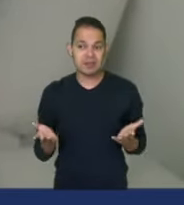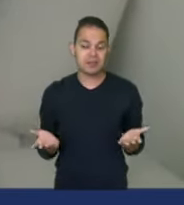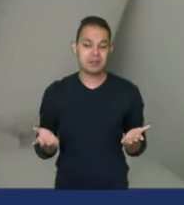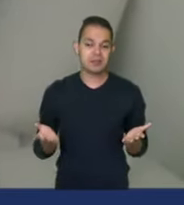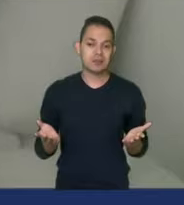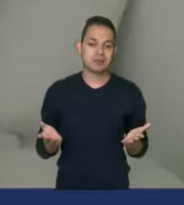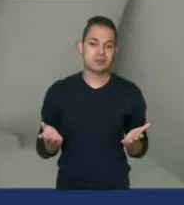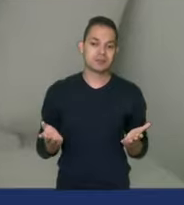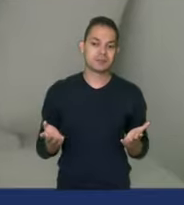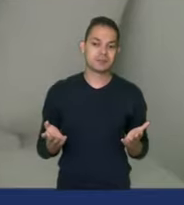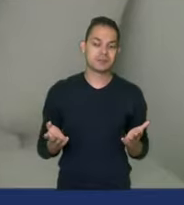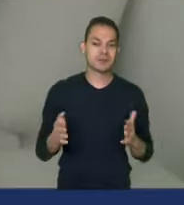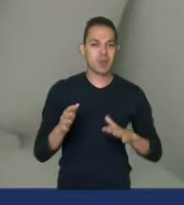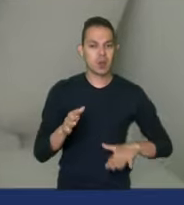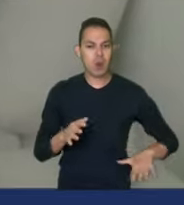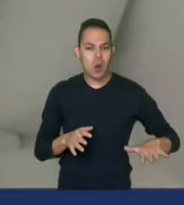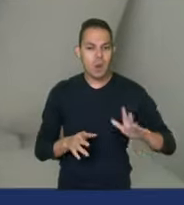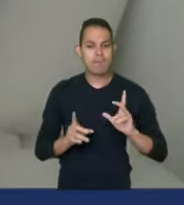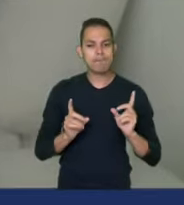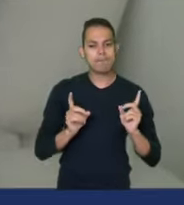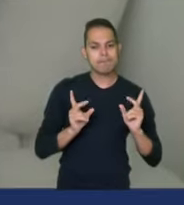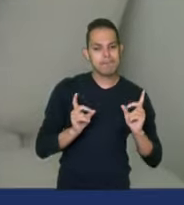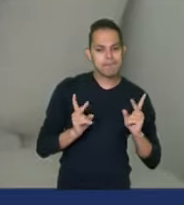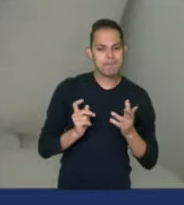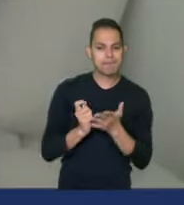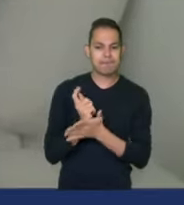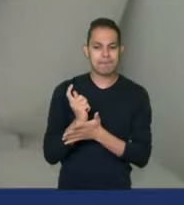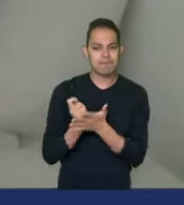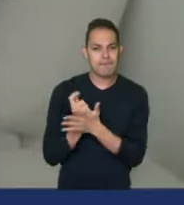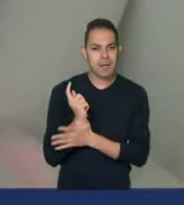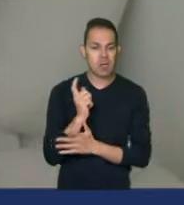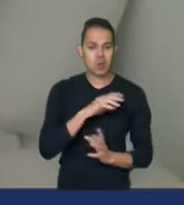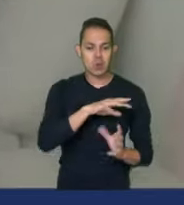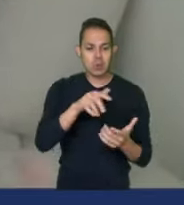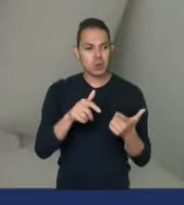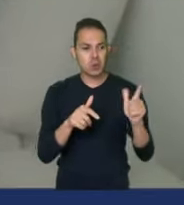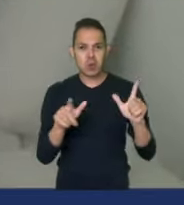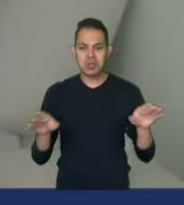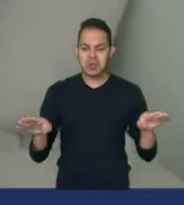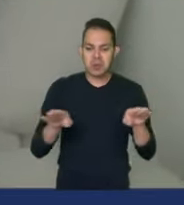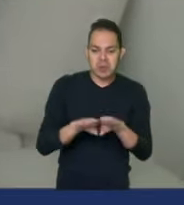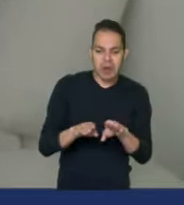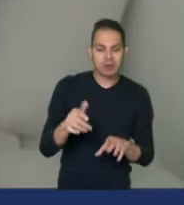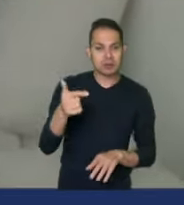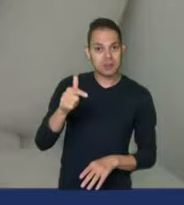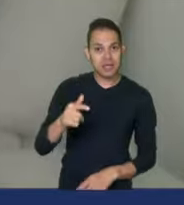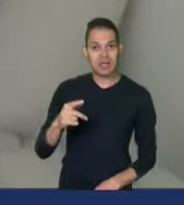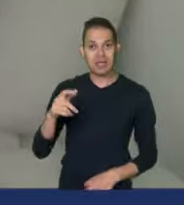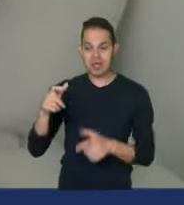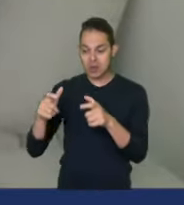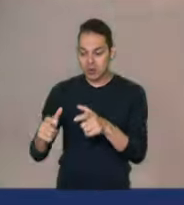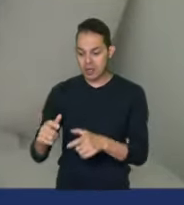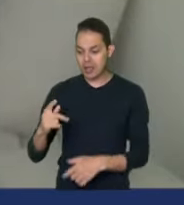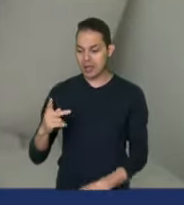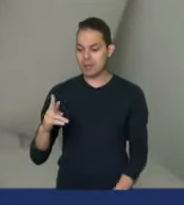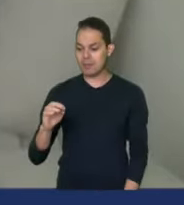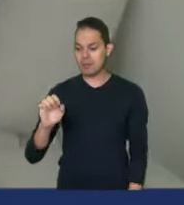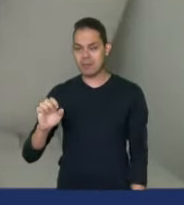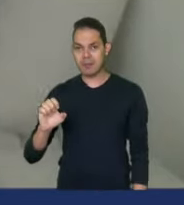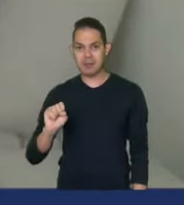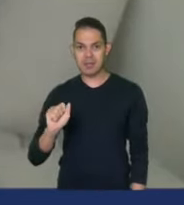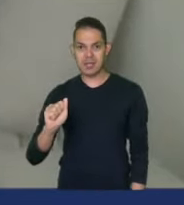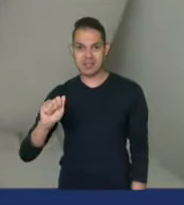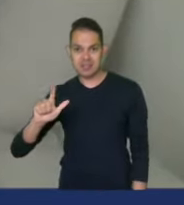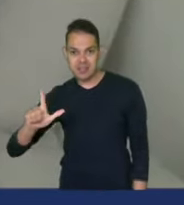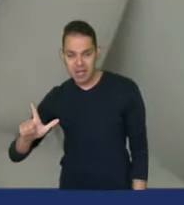um modelo de mercado que não existe no mundo. Onde tem pré-sal, Arábia Saudita, que não é